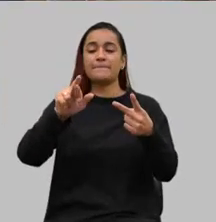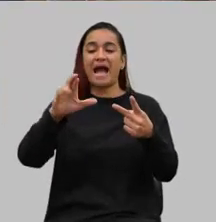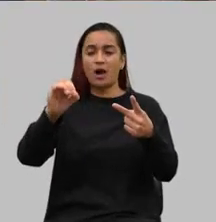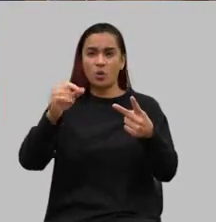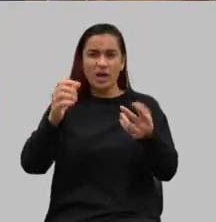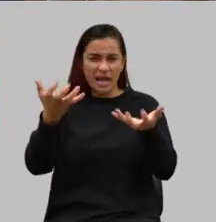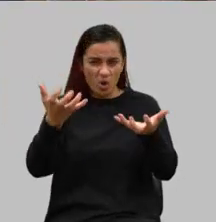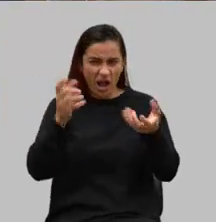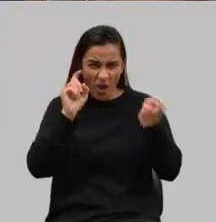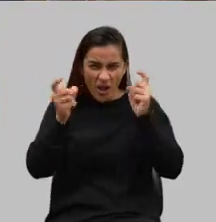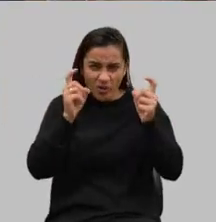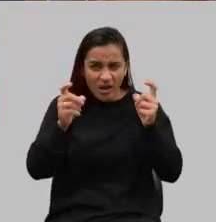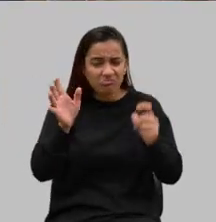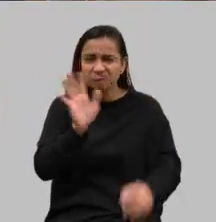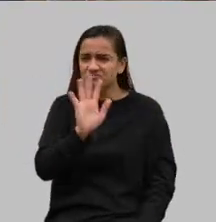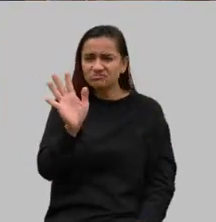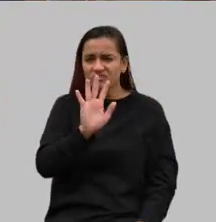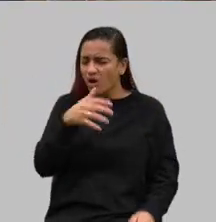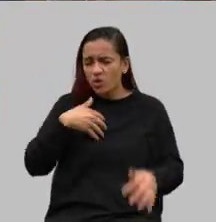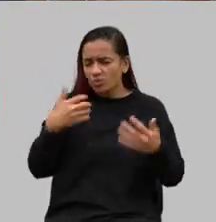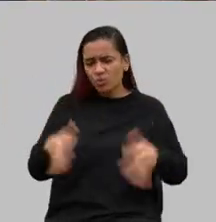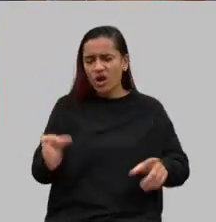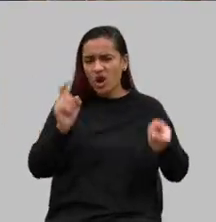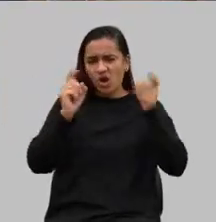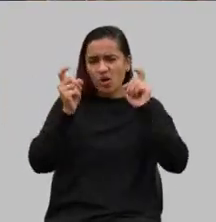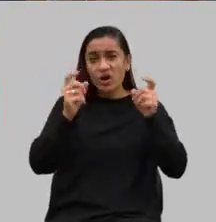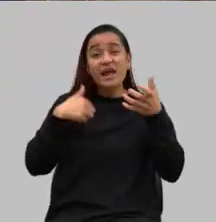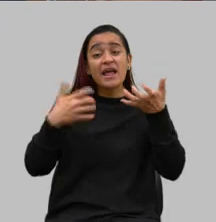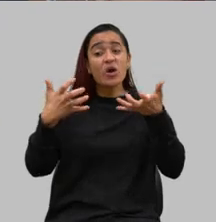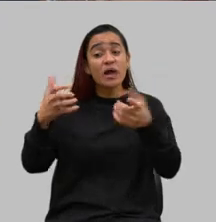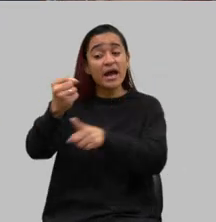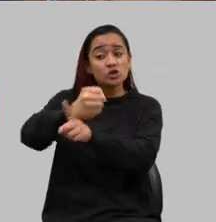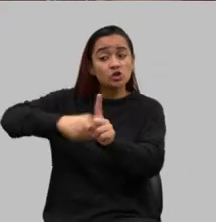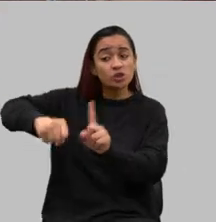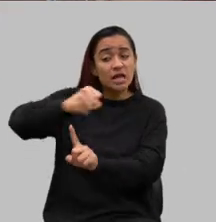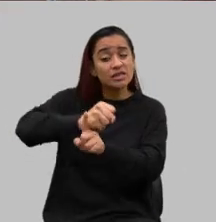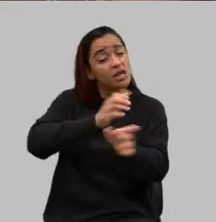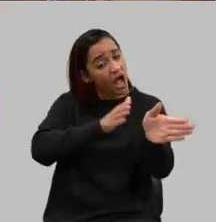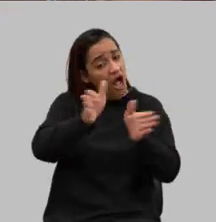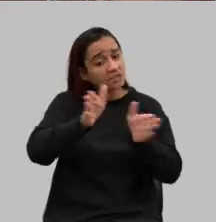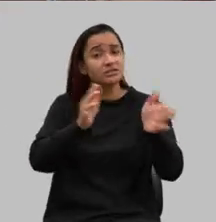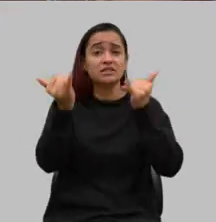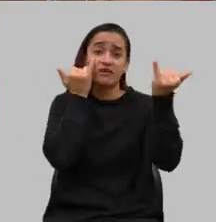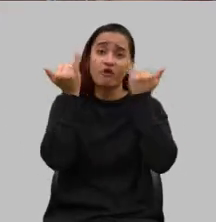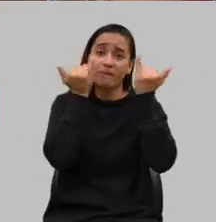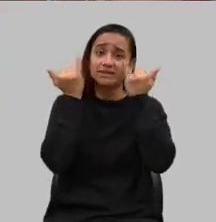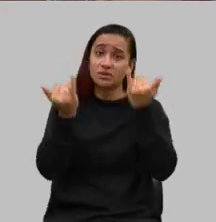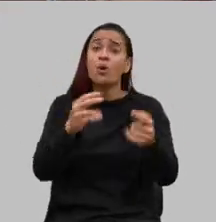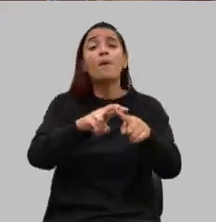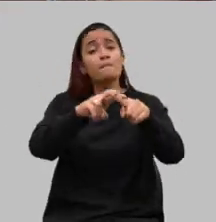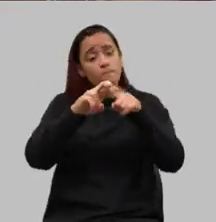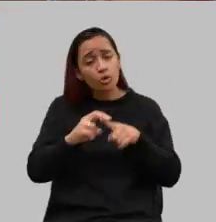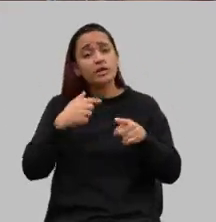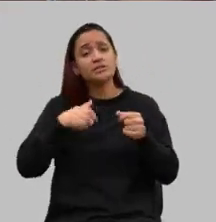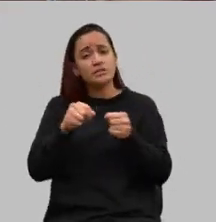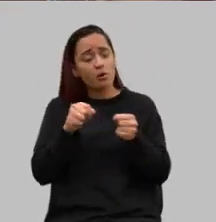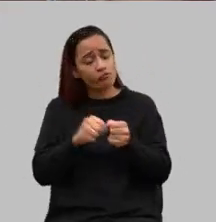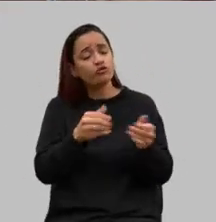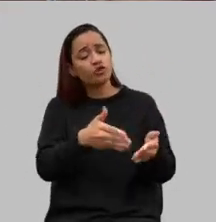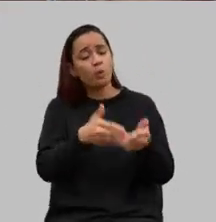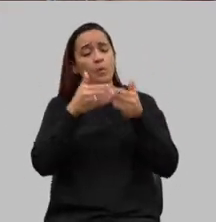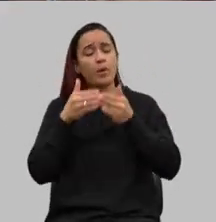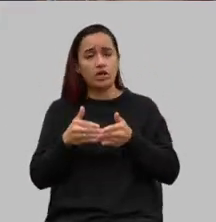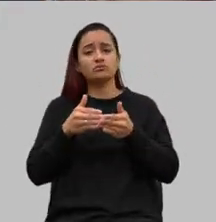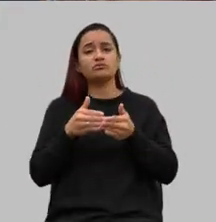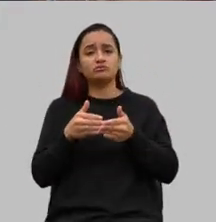reunião eu quero que a sociedade tenha acesso às informações por isso é o requerimento que eu apresentei para que a sociedade tem